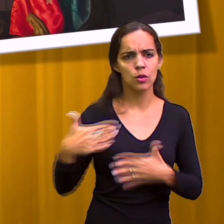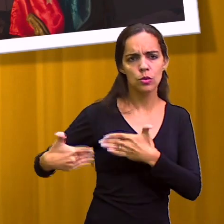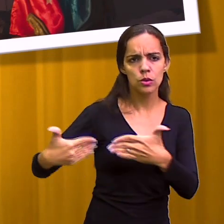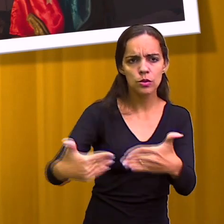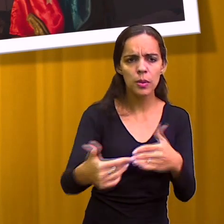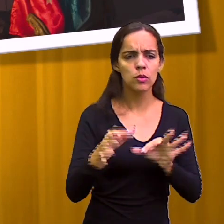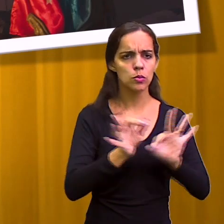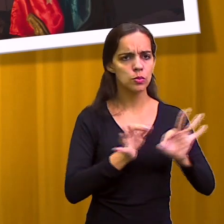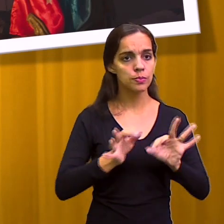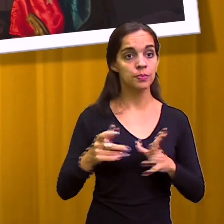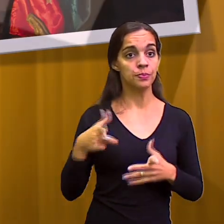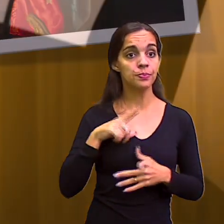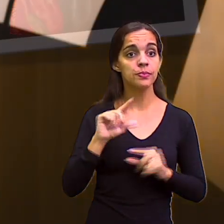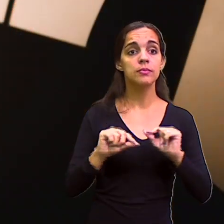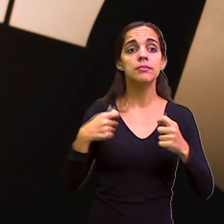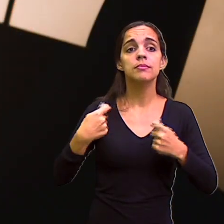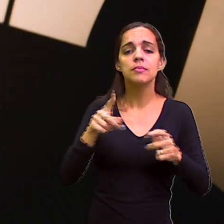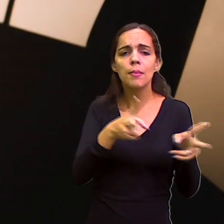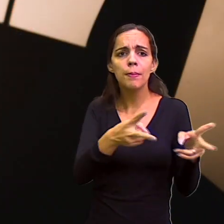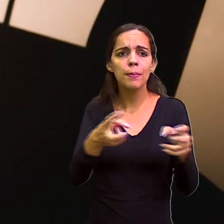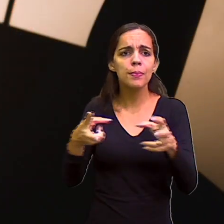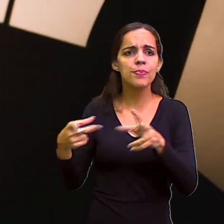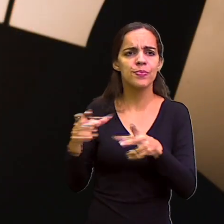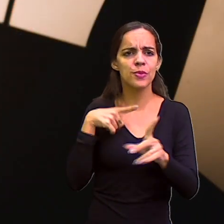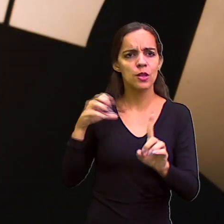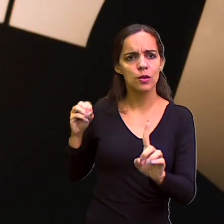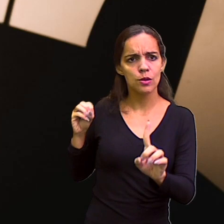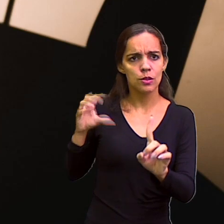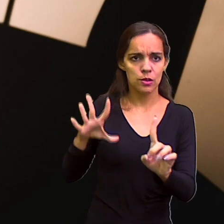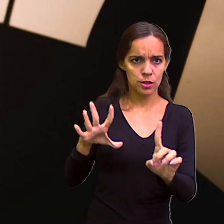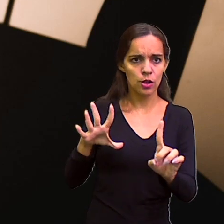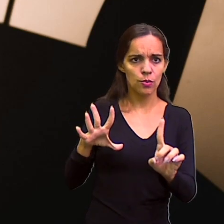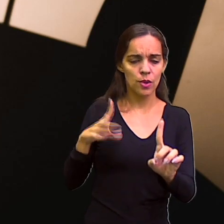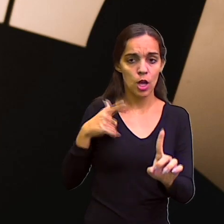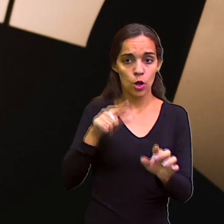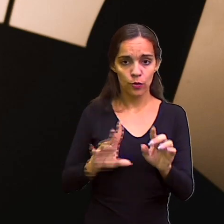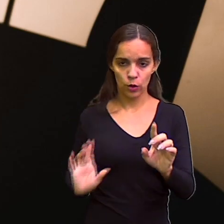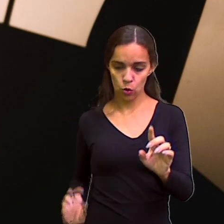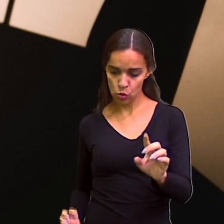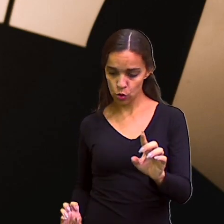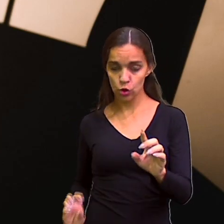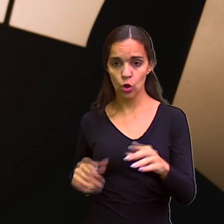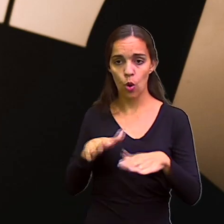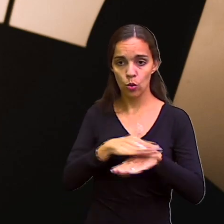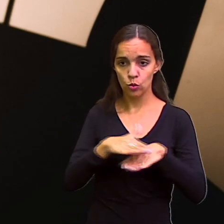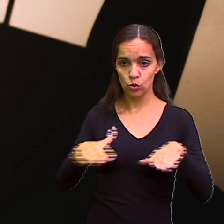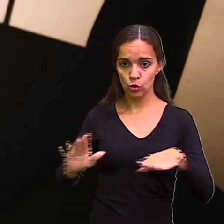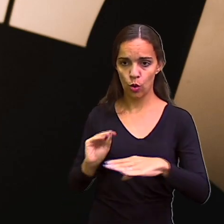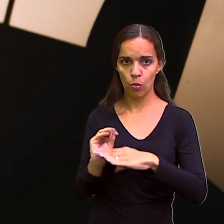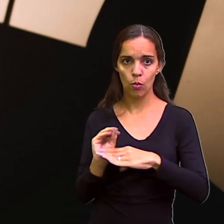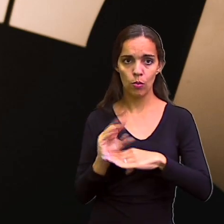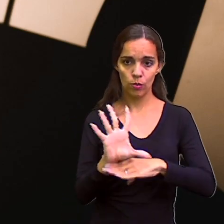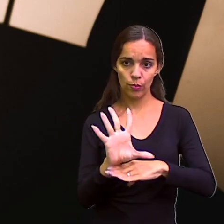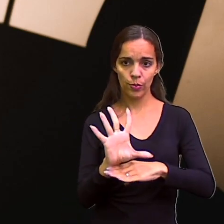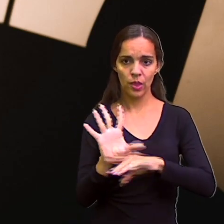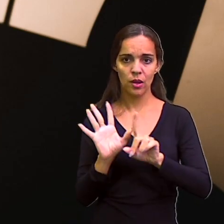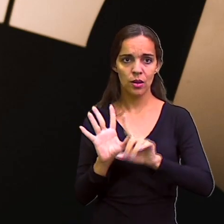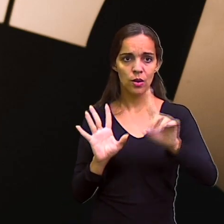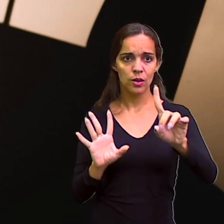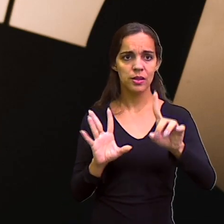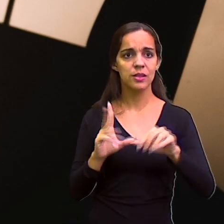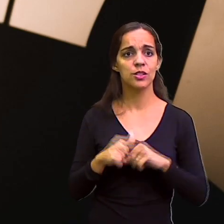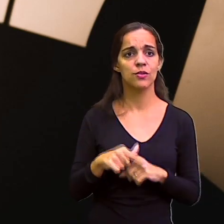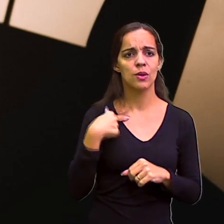esse procedimento, percebe-se que a luz, quando fixa no chão, forma o desenho de um cone.